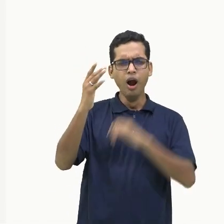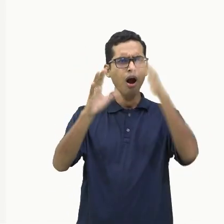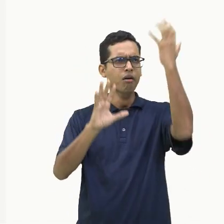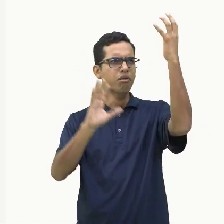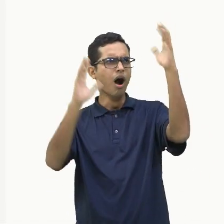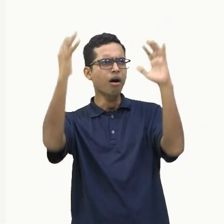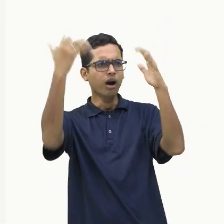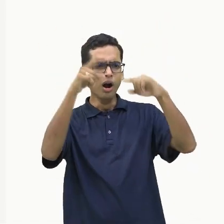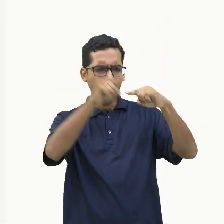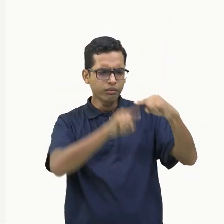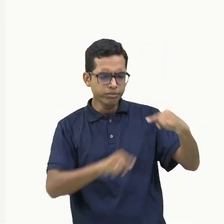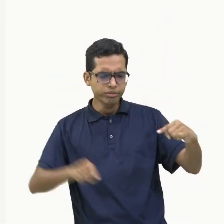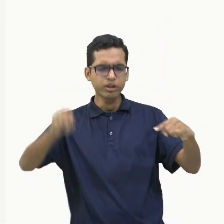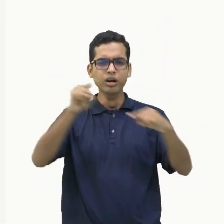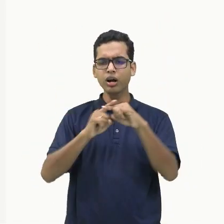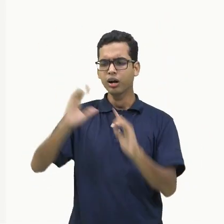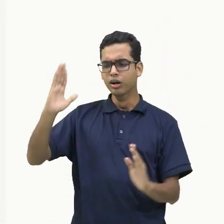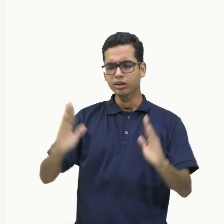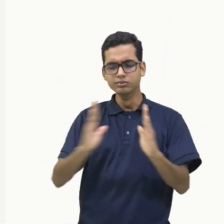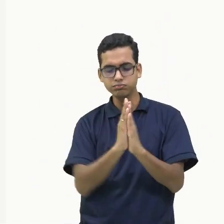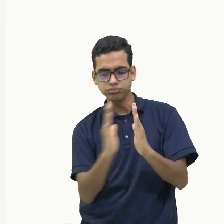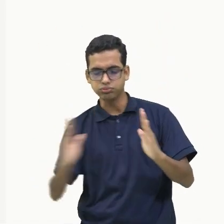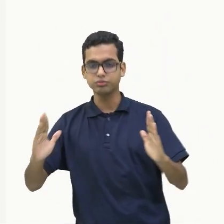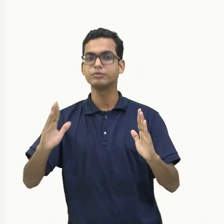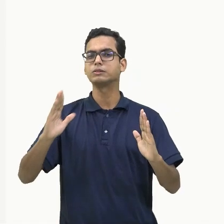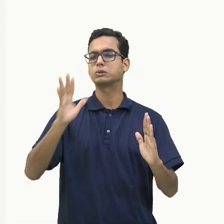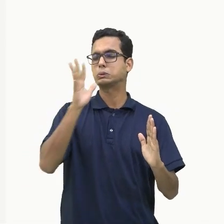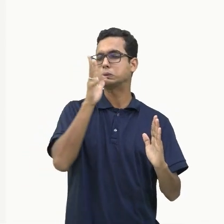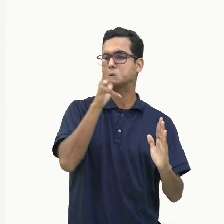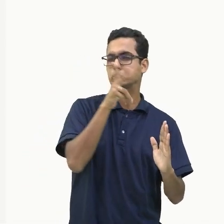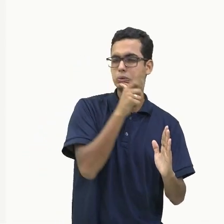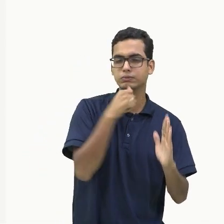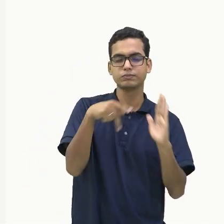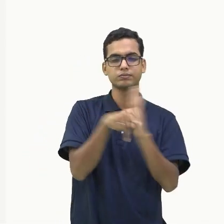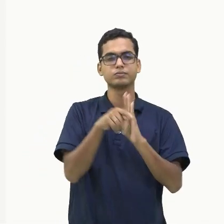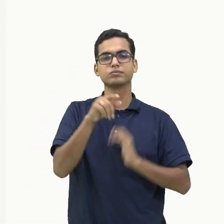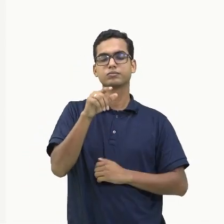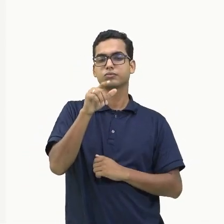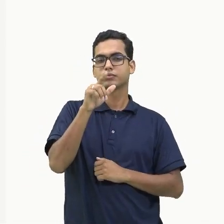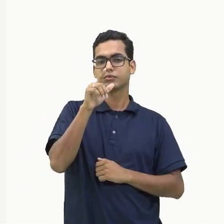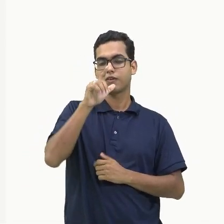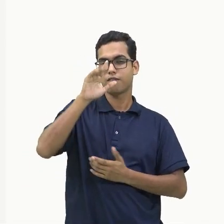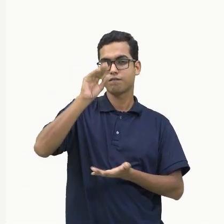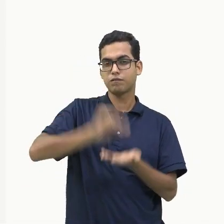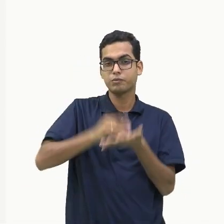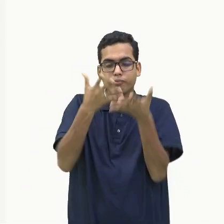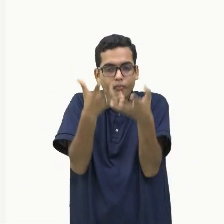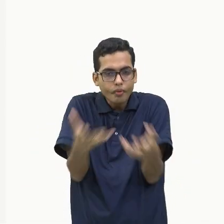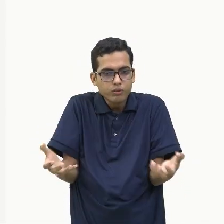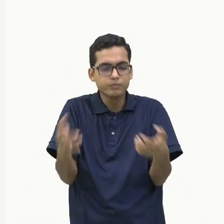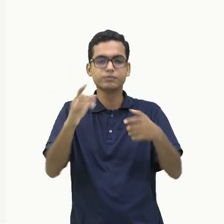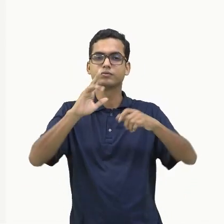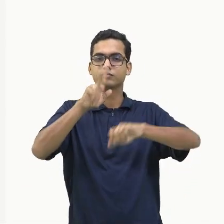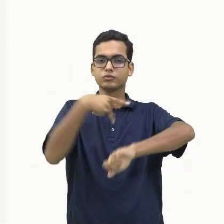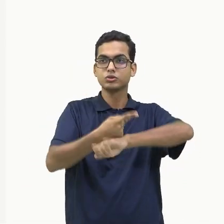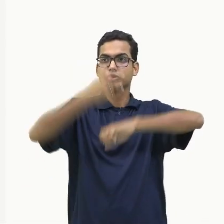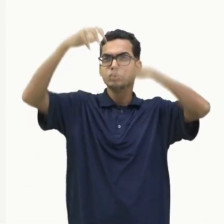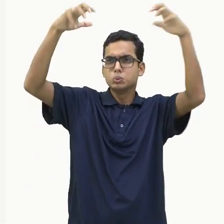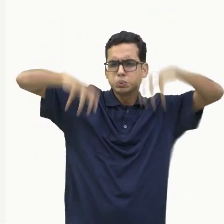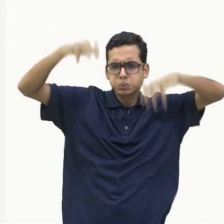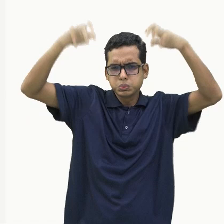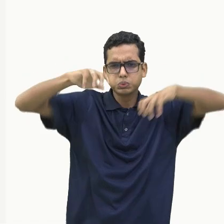a gente vê períodos muito longos de seca, essa escassez de água, e quando chega a chuva, é um período muito curto que não